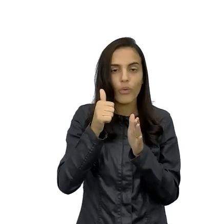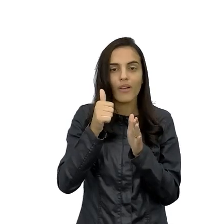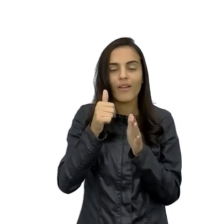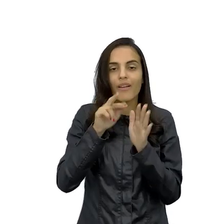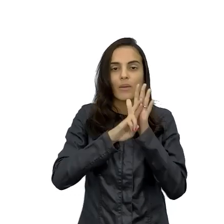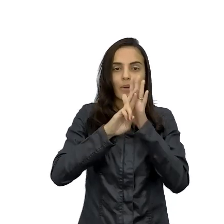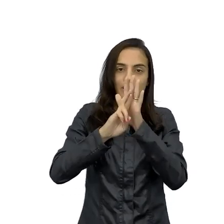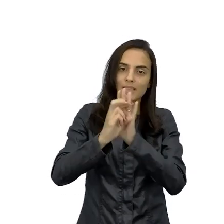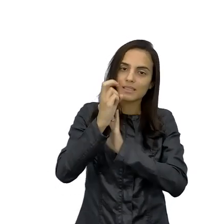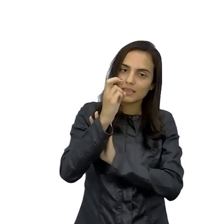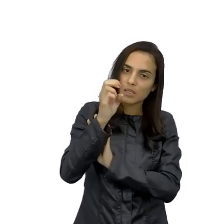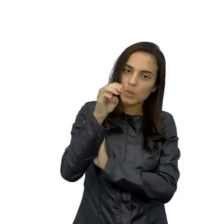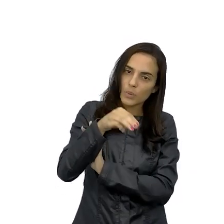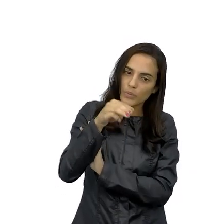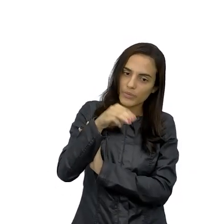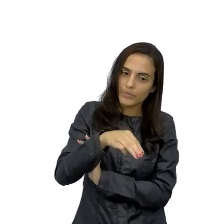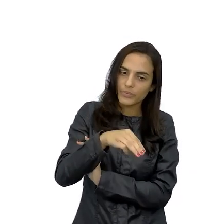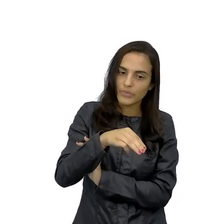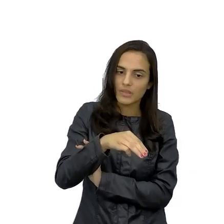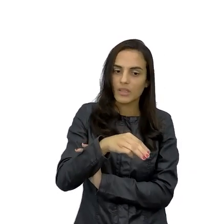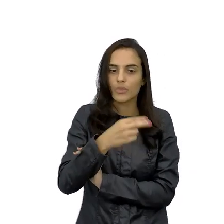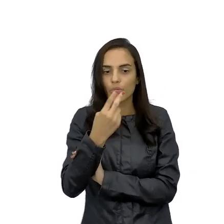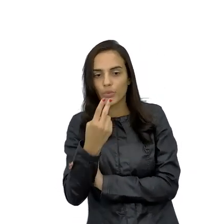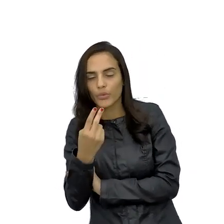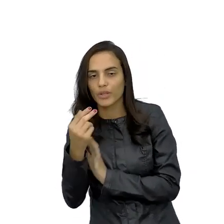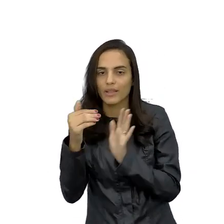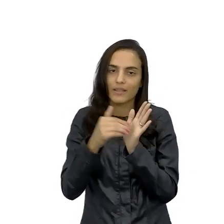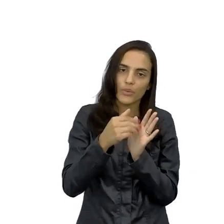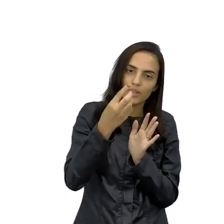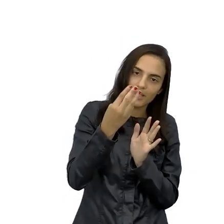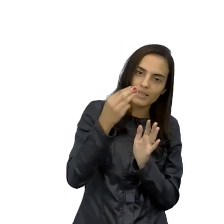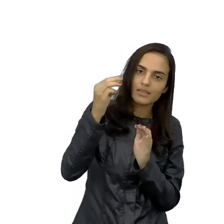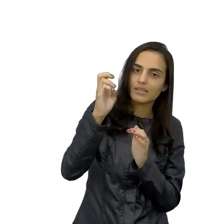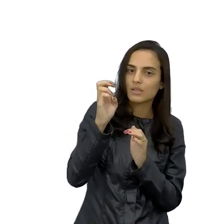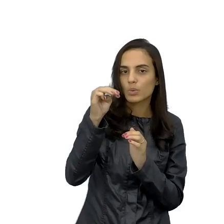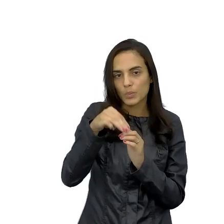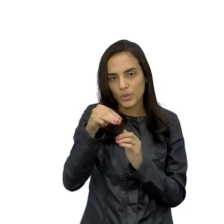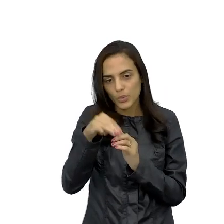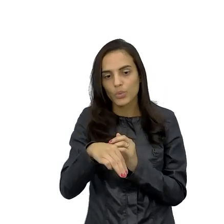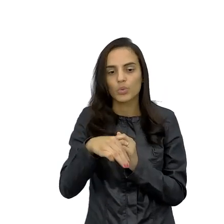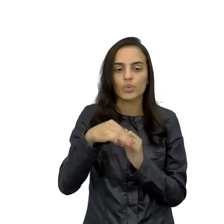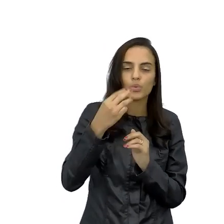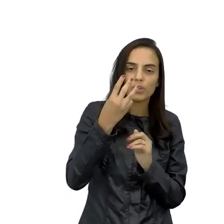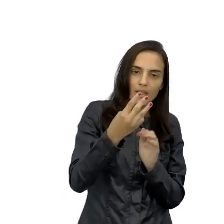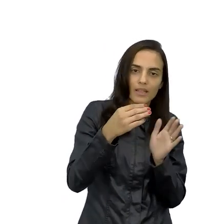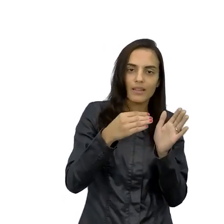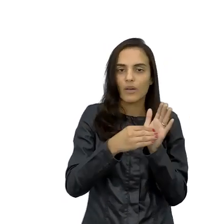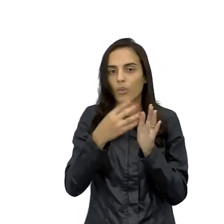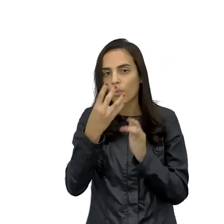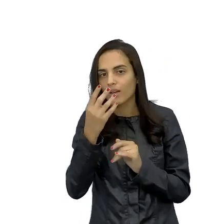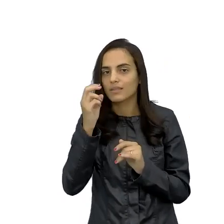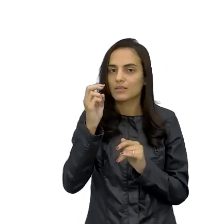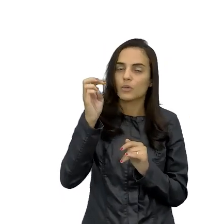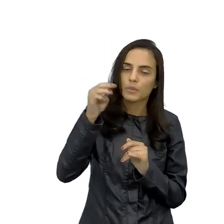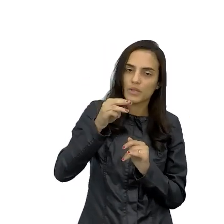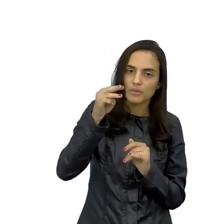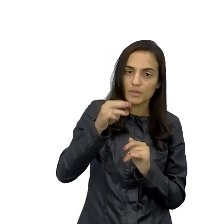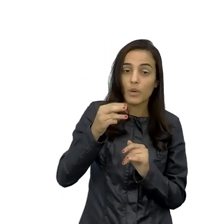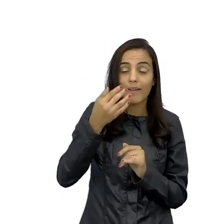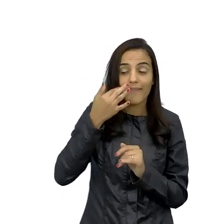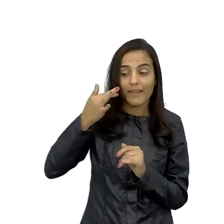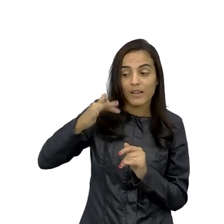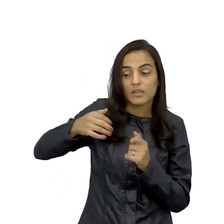do 1 até o 2 mais 5, do 2 até o 3 mais 5, do 3 até o 4 mais 5. Então, ele precisa estabelecer